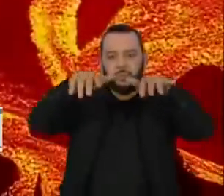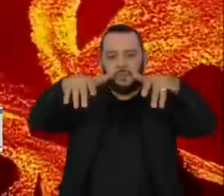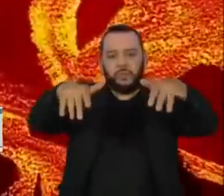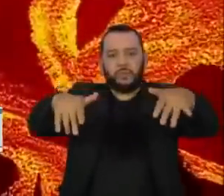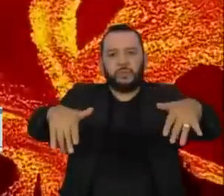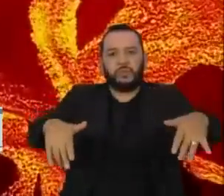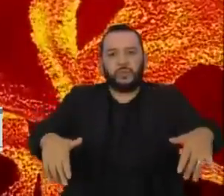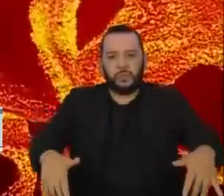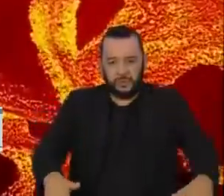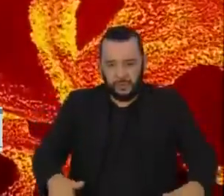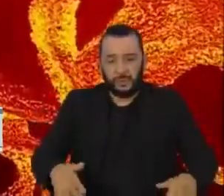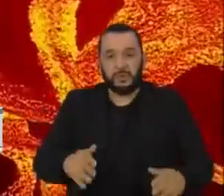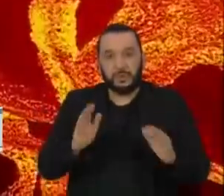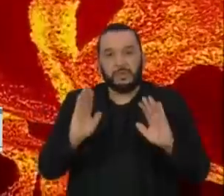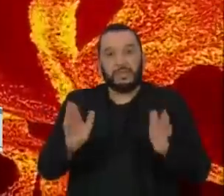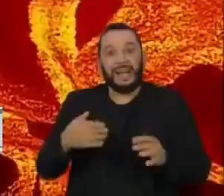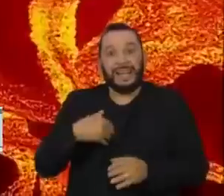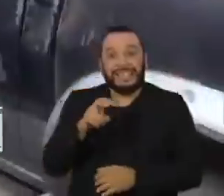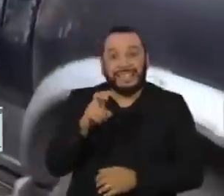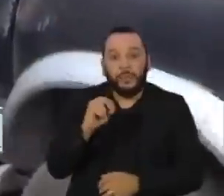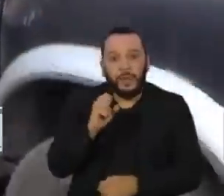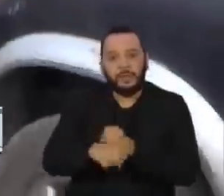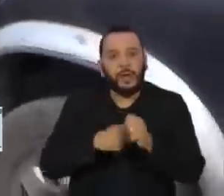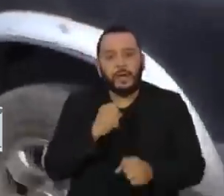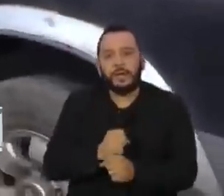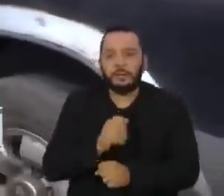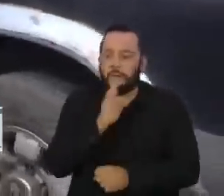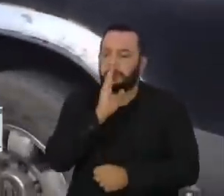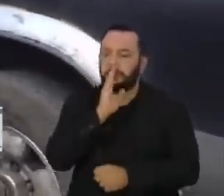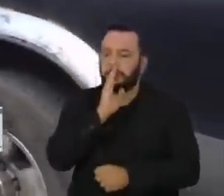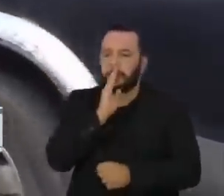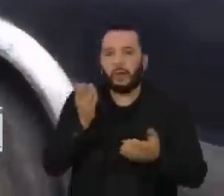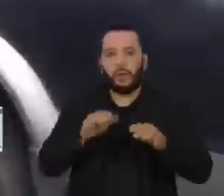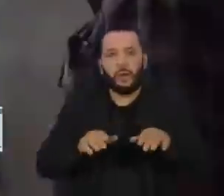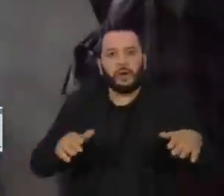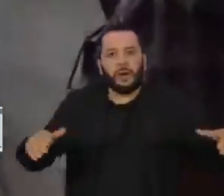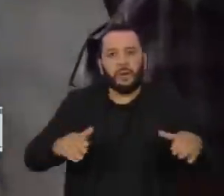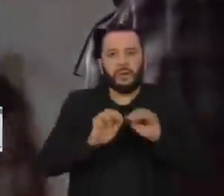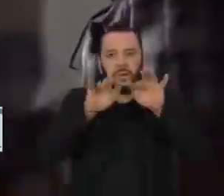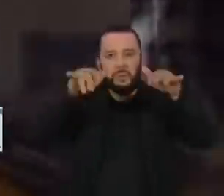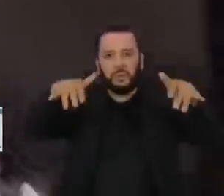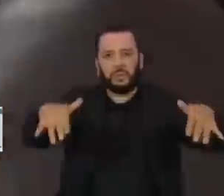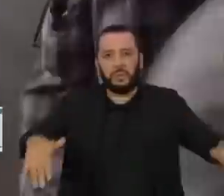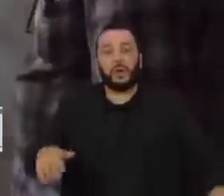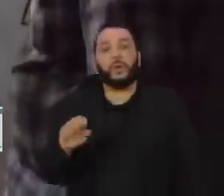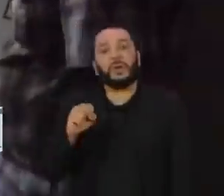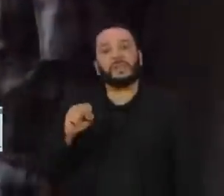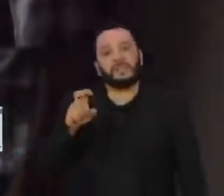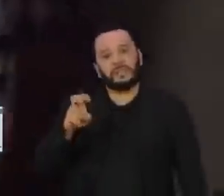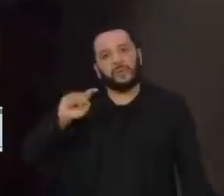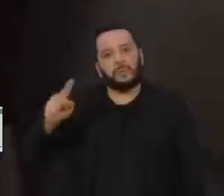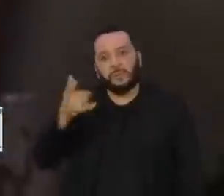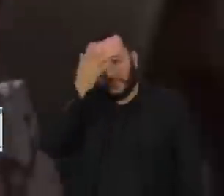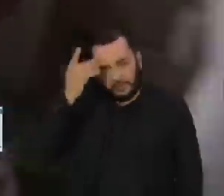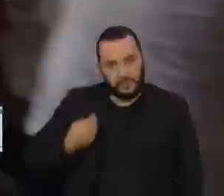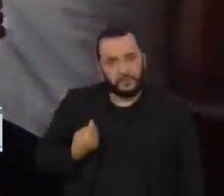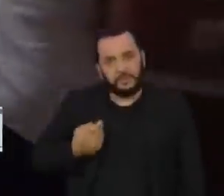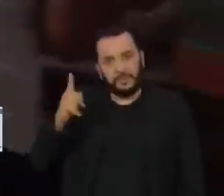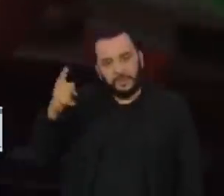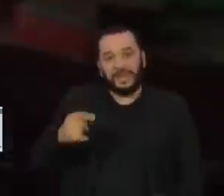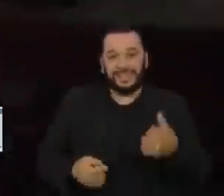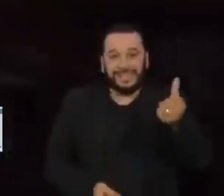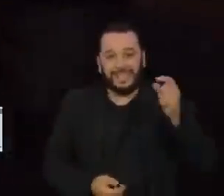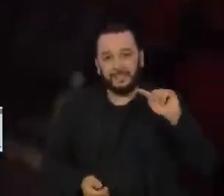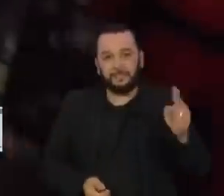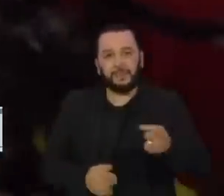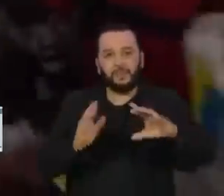depois de 50 anos sem atividade 85 mil pessoas vivem na ilha 6 mil foram